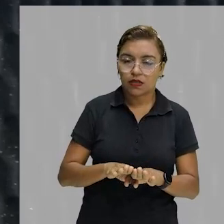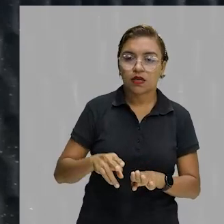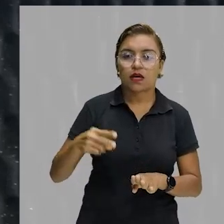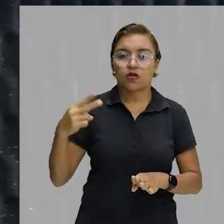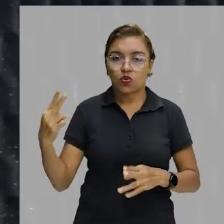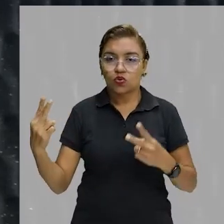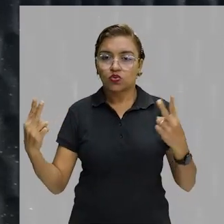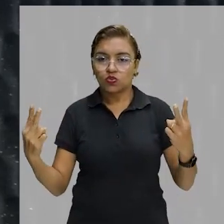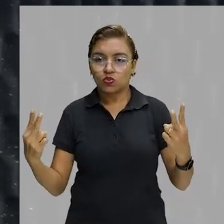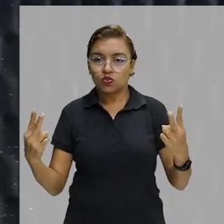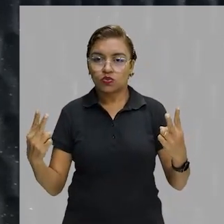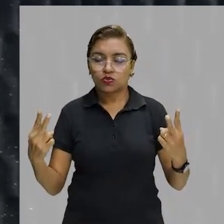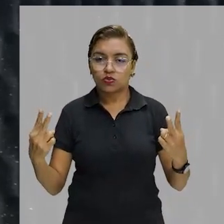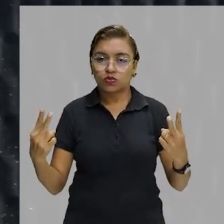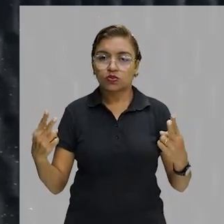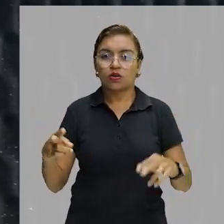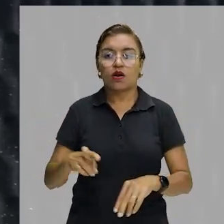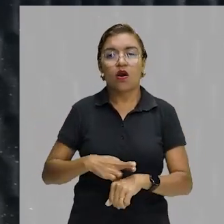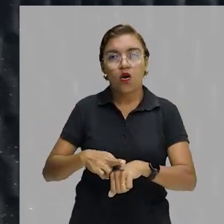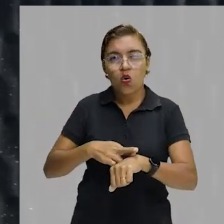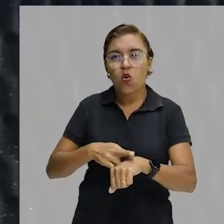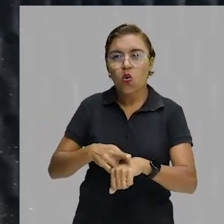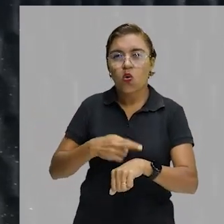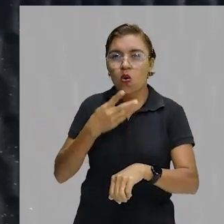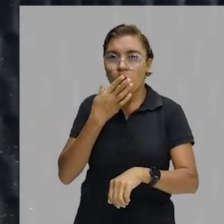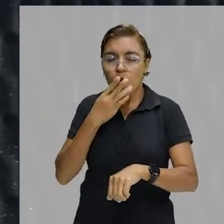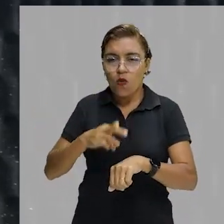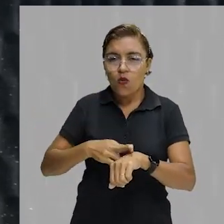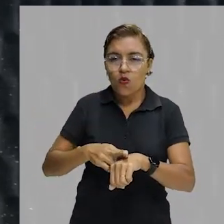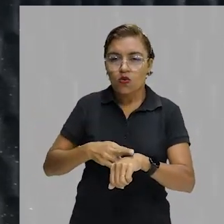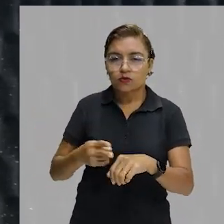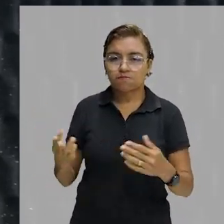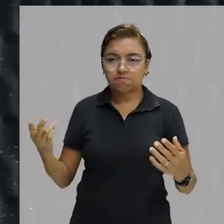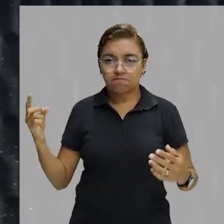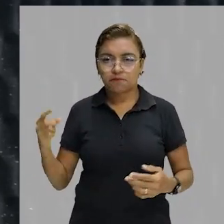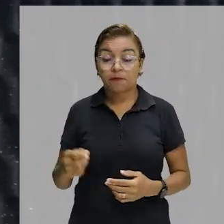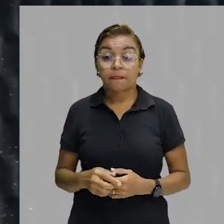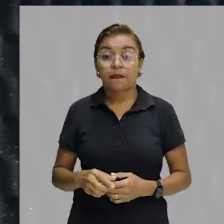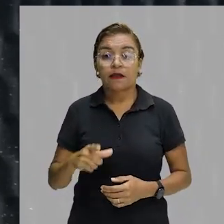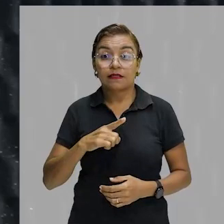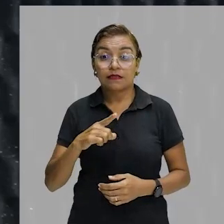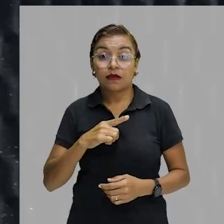roxinho e a questão desses pontos que eu falei para fazer o game tá o quê?